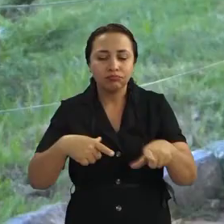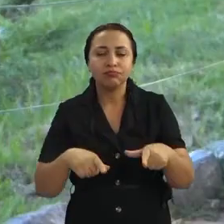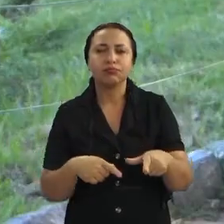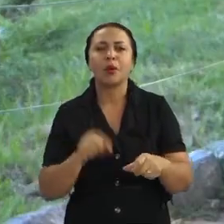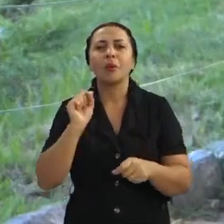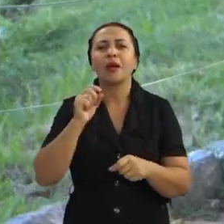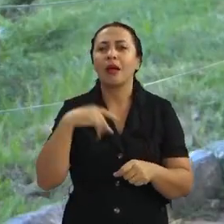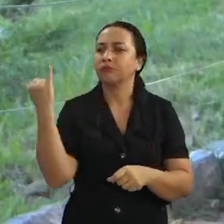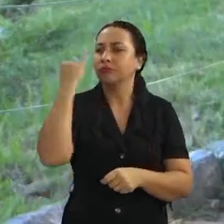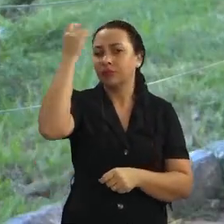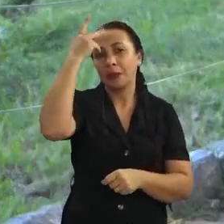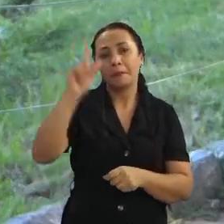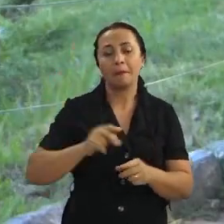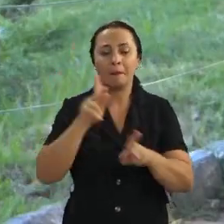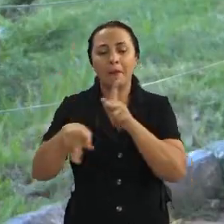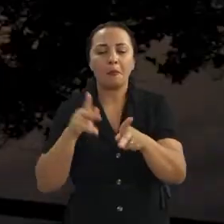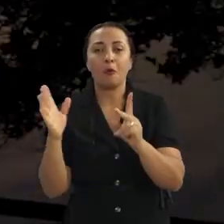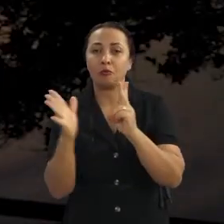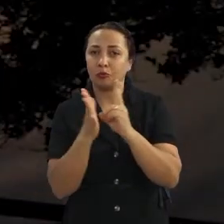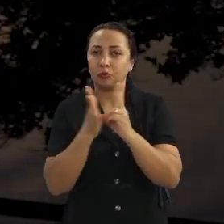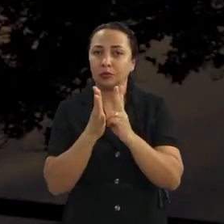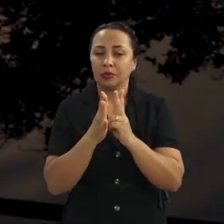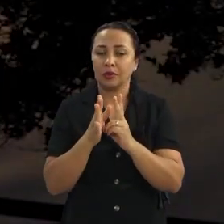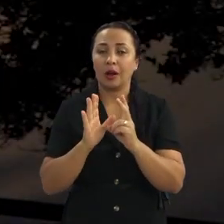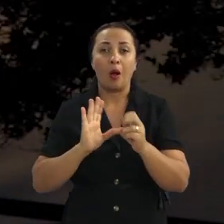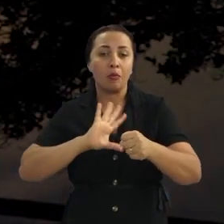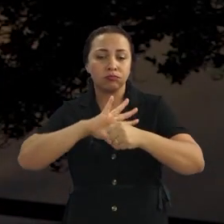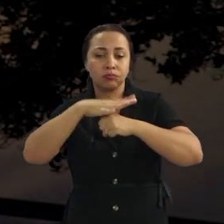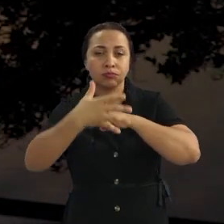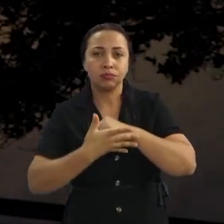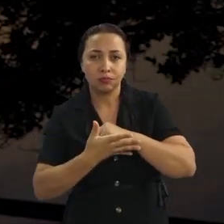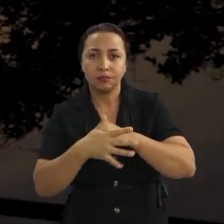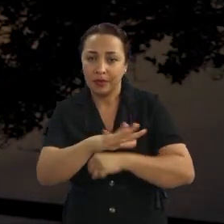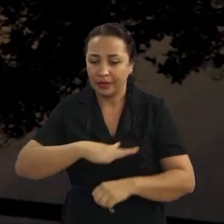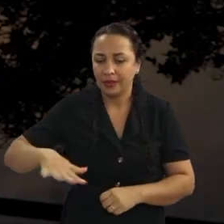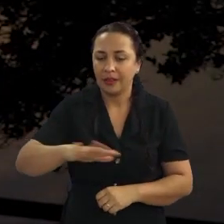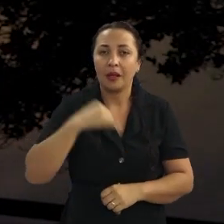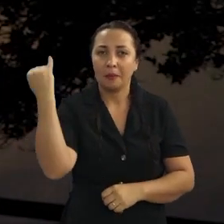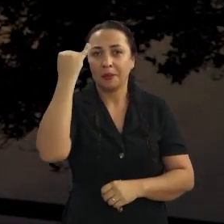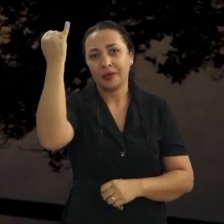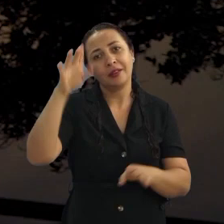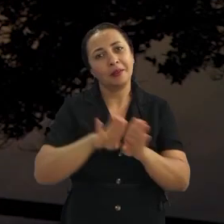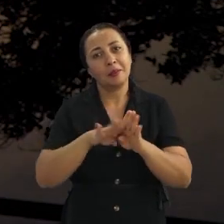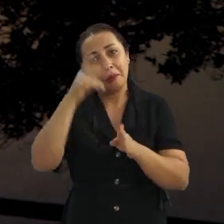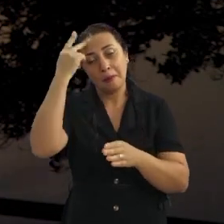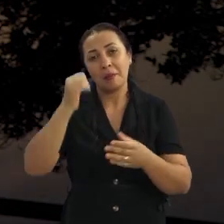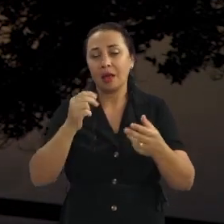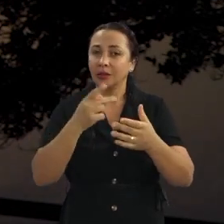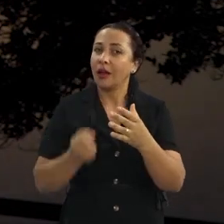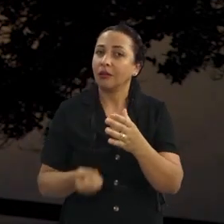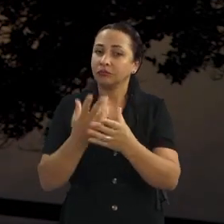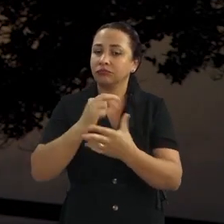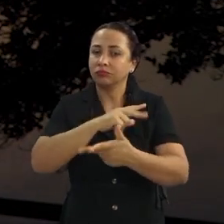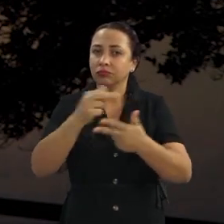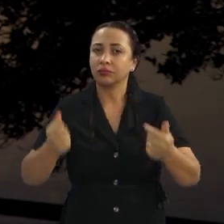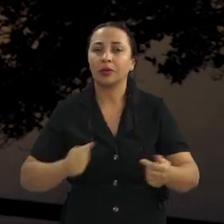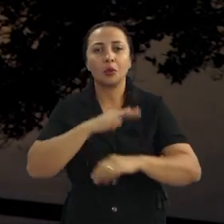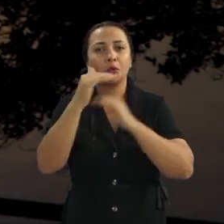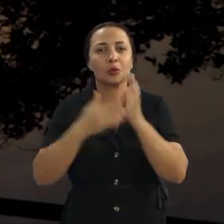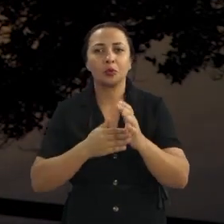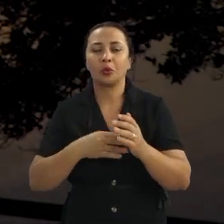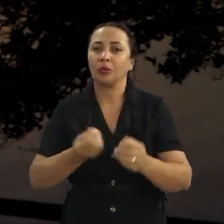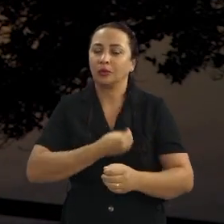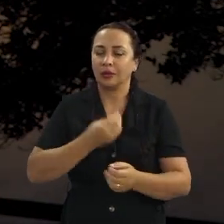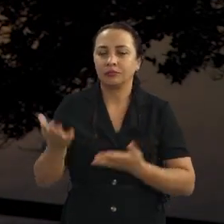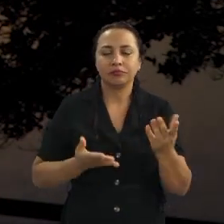da importância para as populações indígenas a proteção desses territórios é importante para proteger biodiversidade e